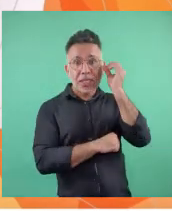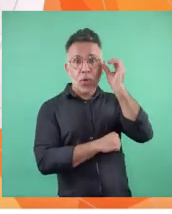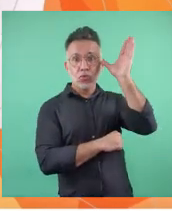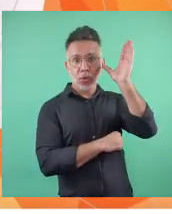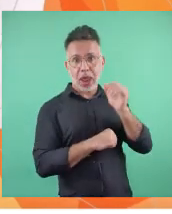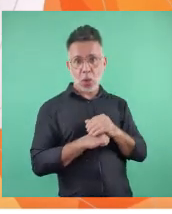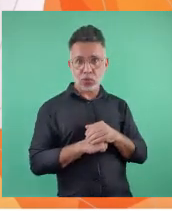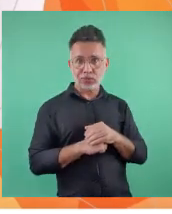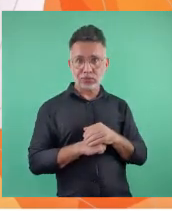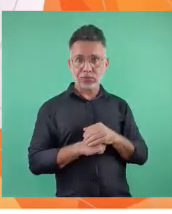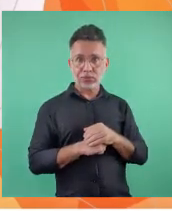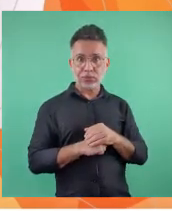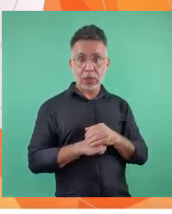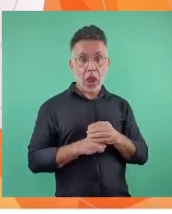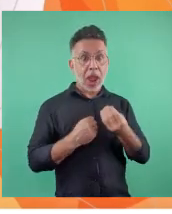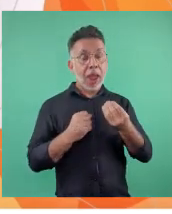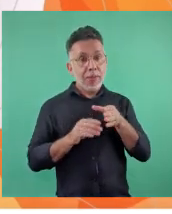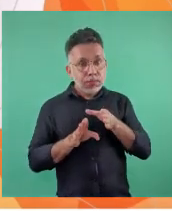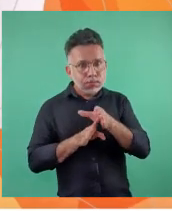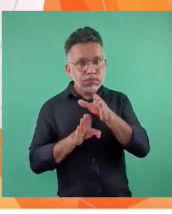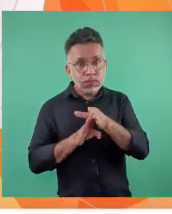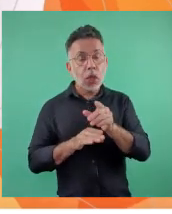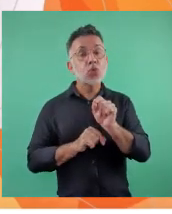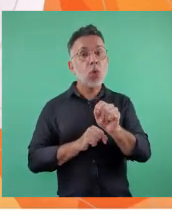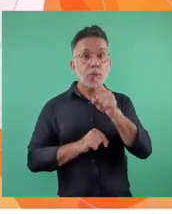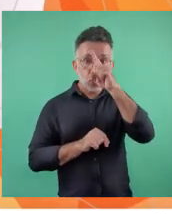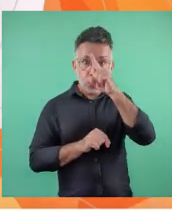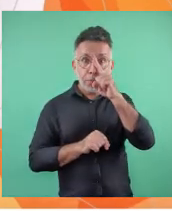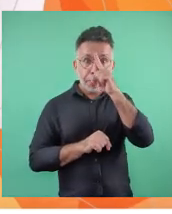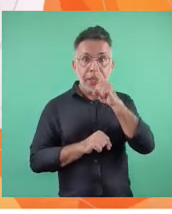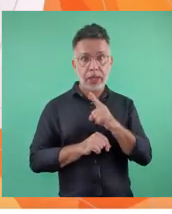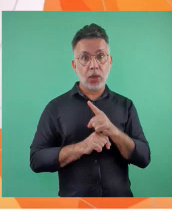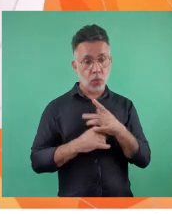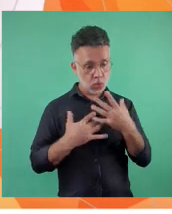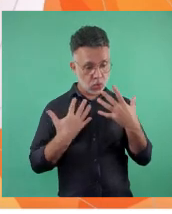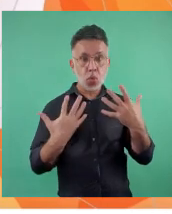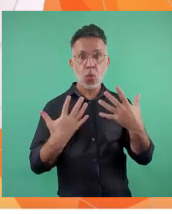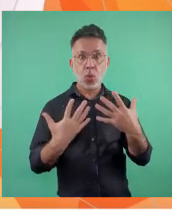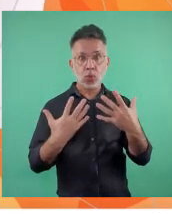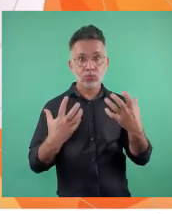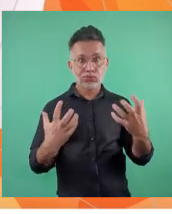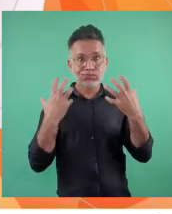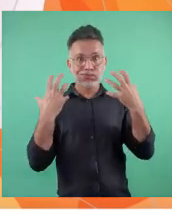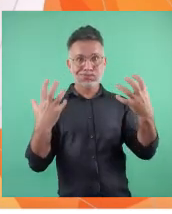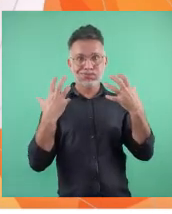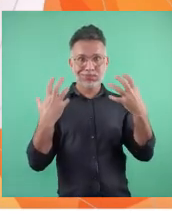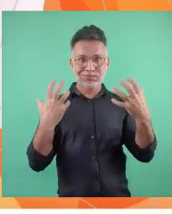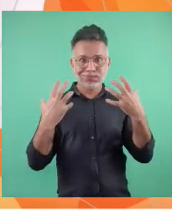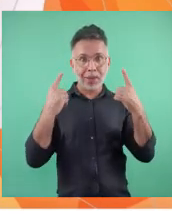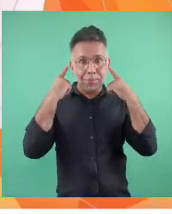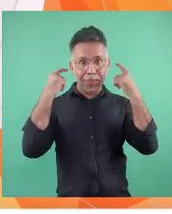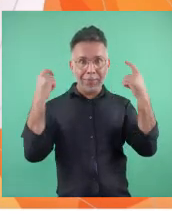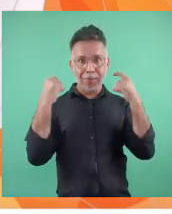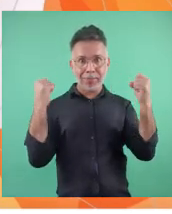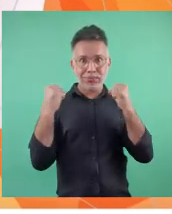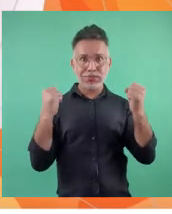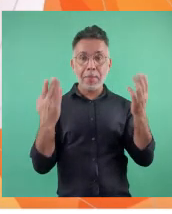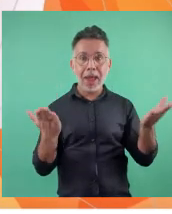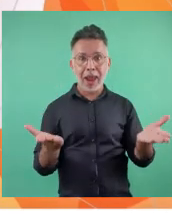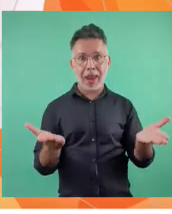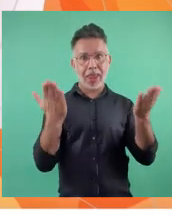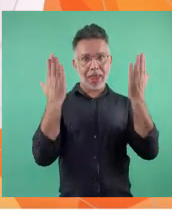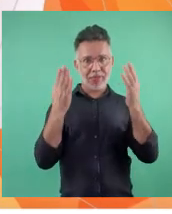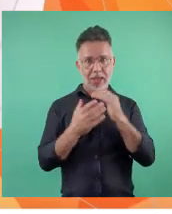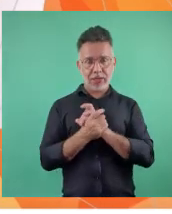uma mudança cultural. Conscientizar sobre os riscos da exposição abusiva